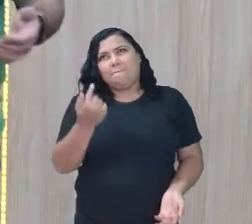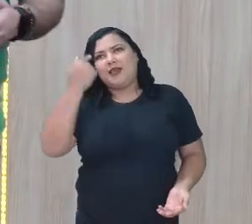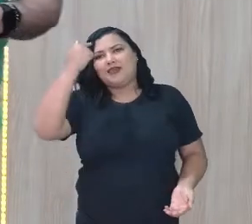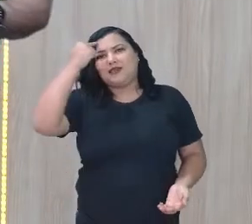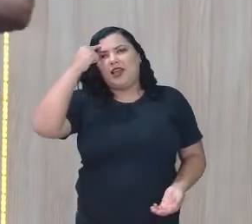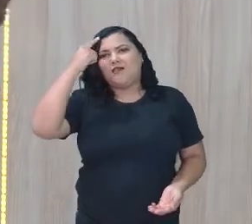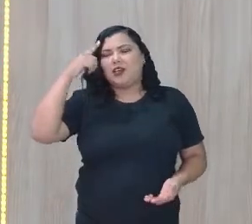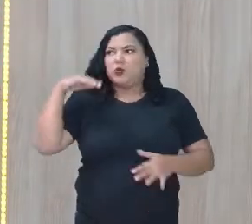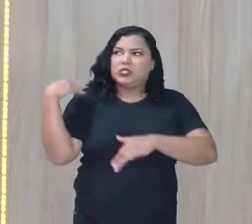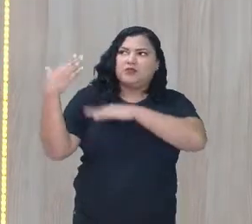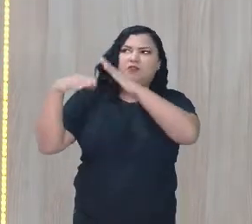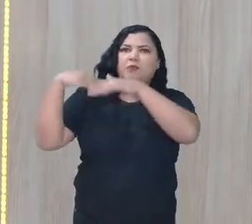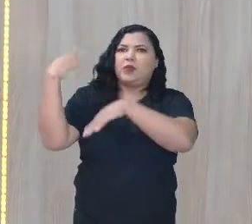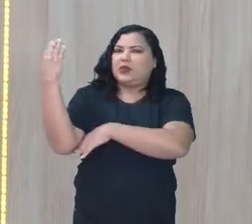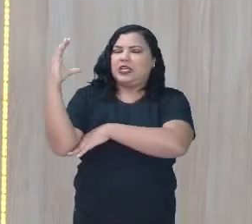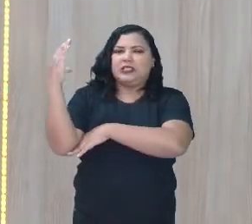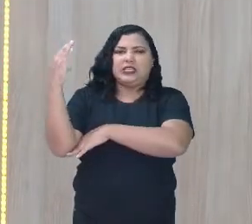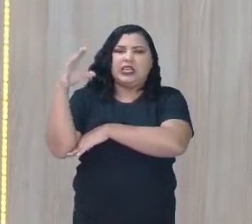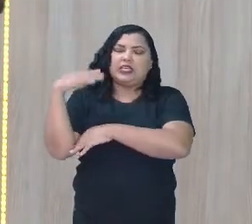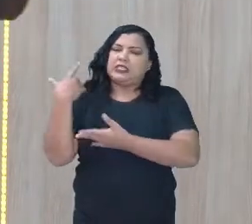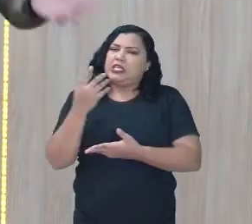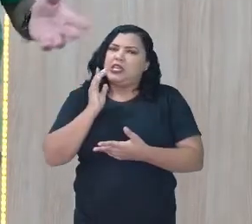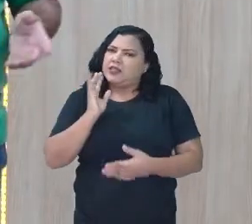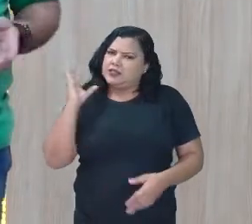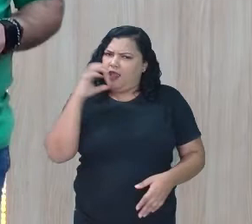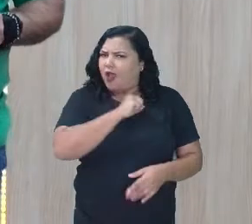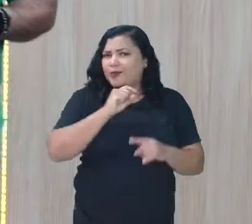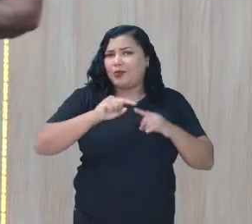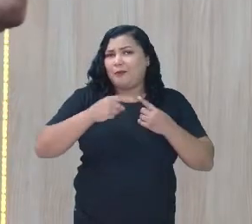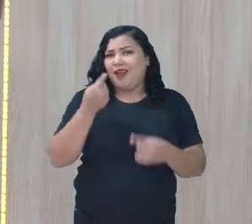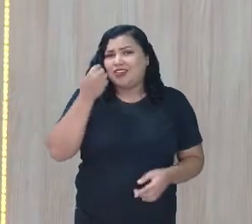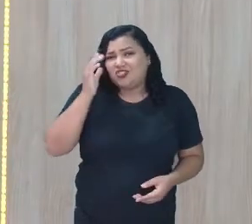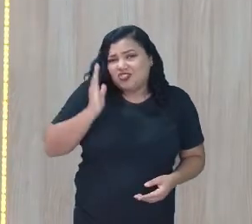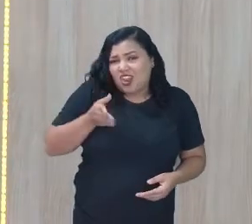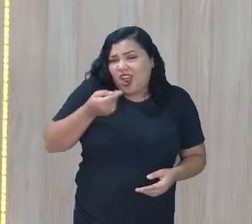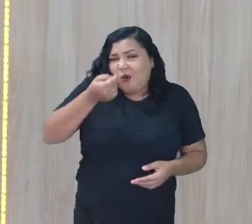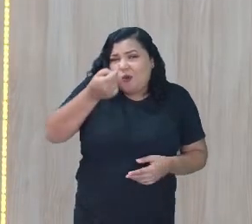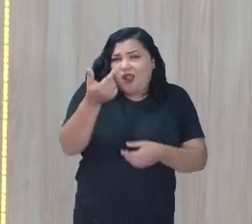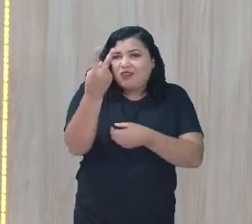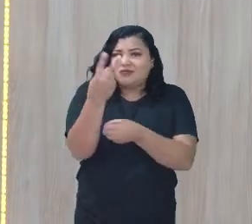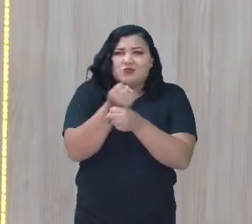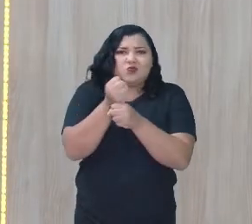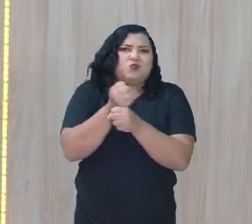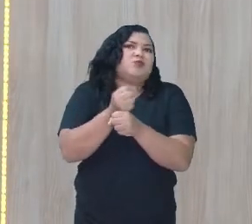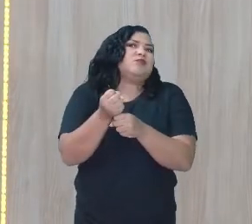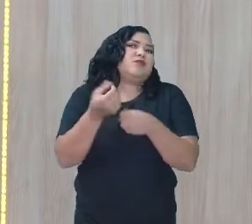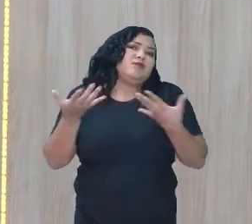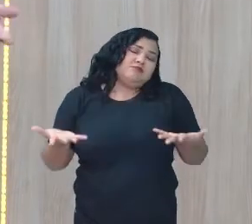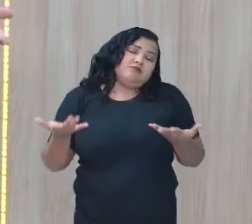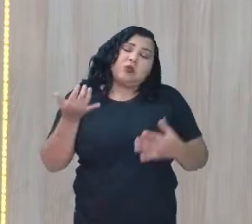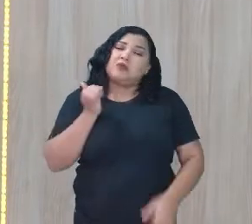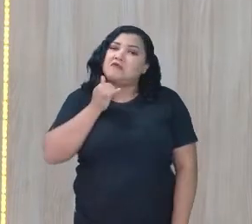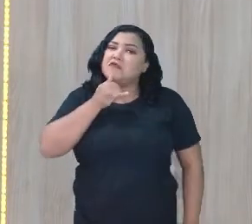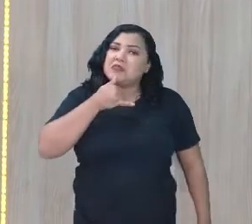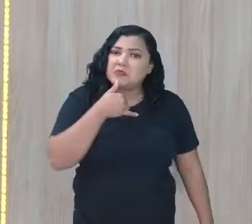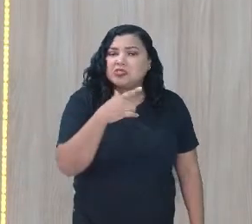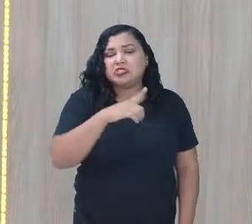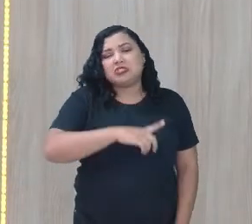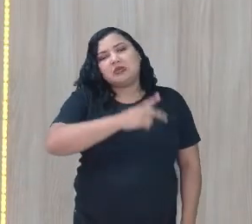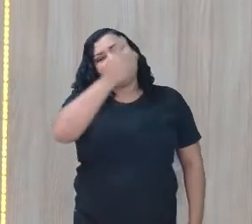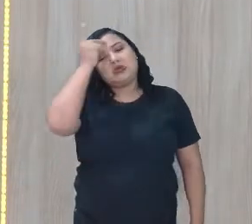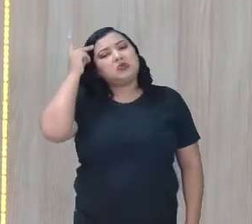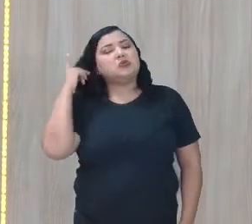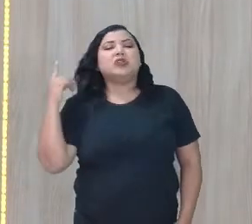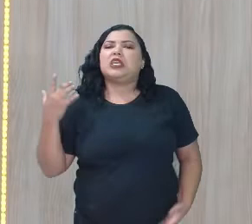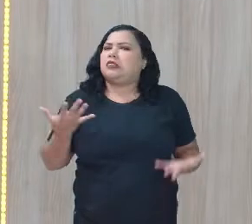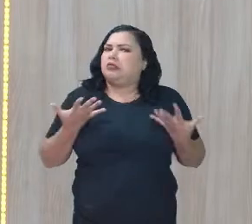pelo avanço da ciência, né, não ia demorar tanto, mas a gente já está há quase 2 anos, né, nessa questão, porque infelizmente ainda existem